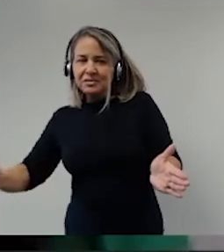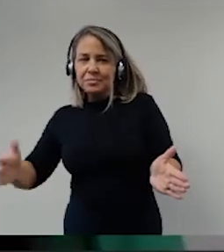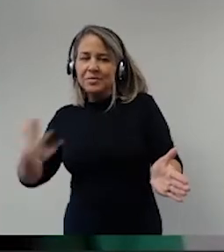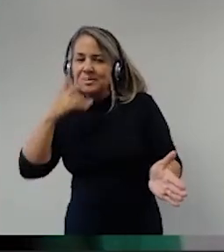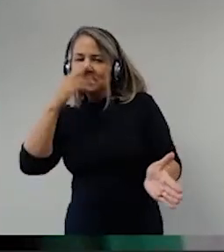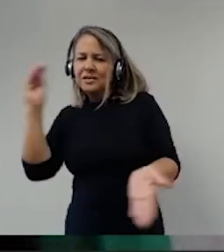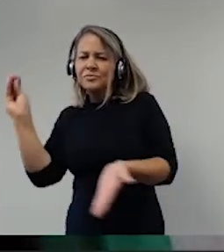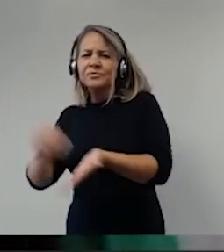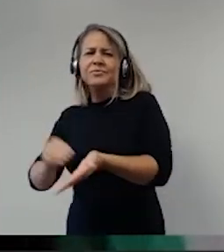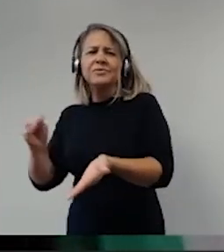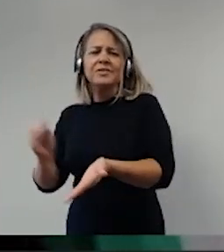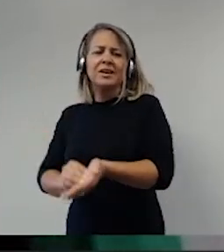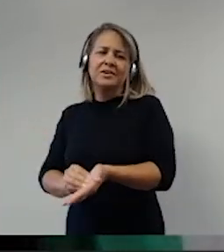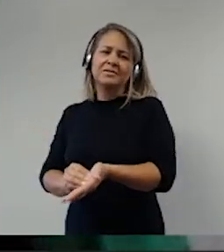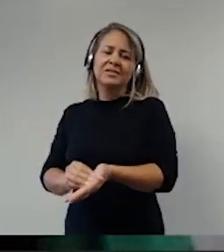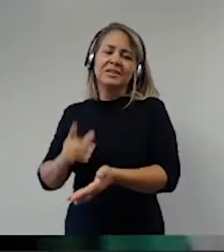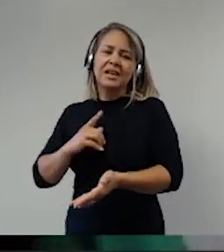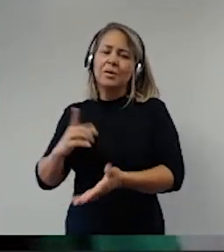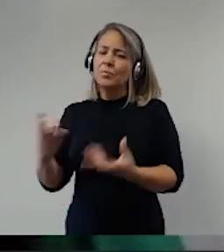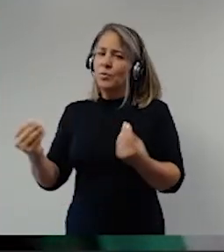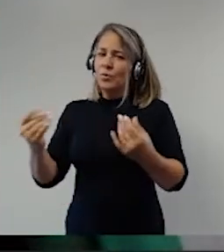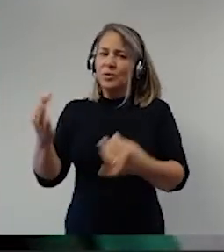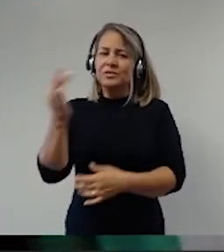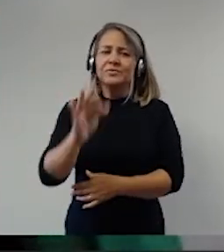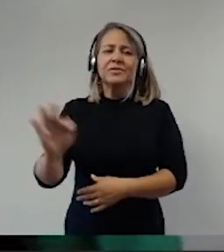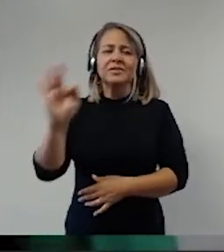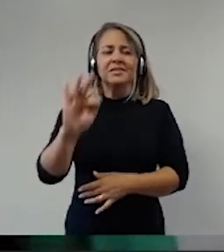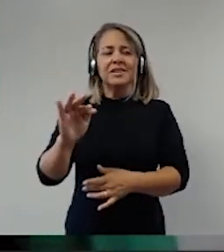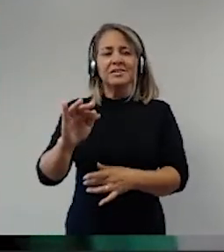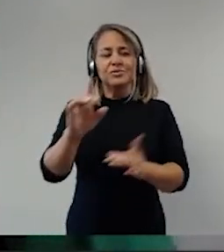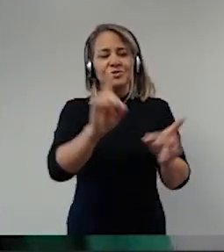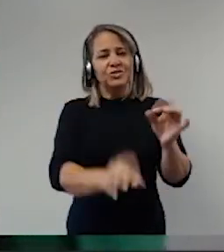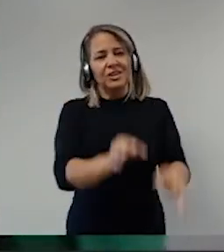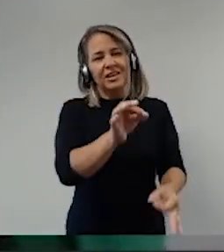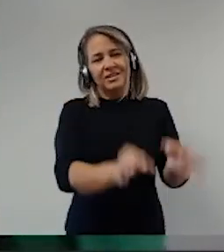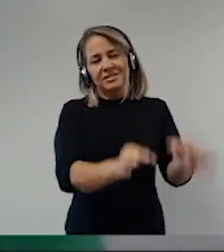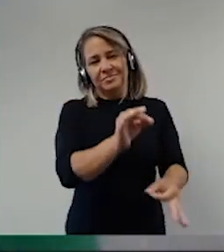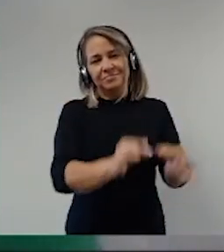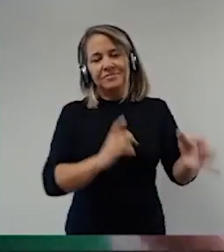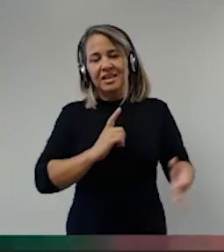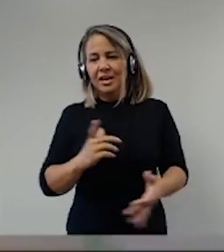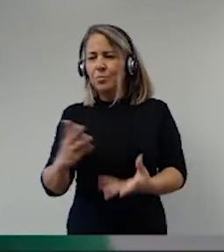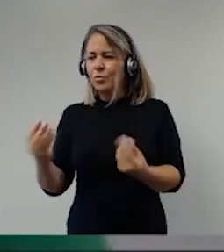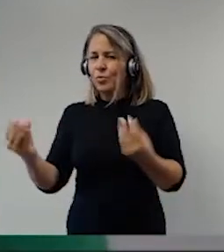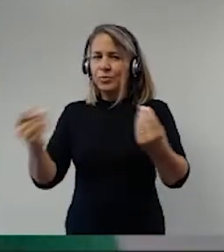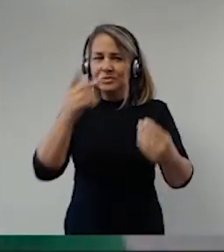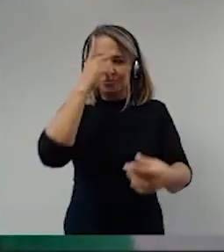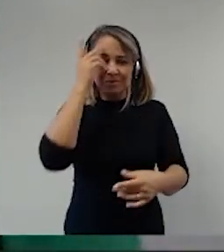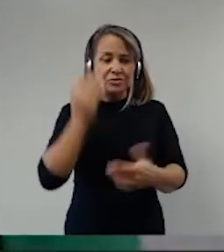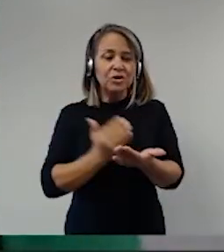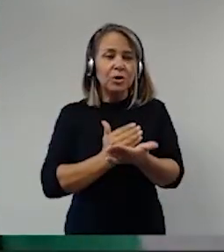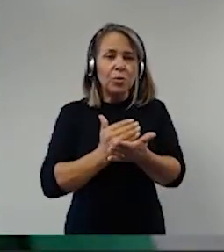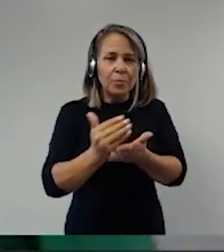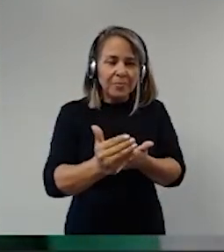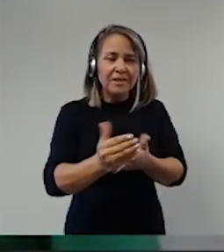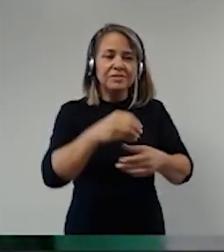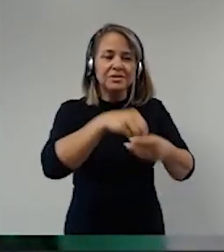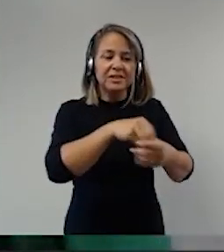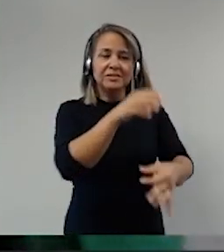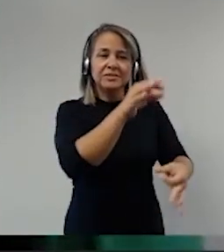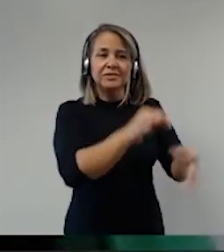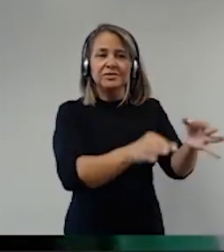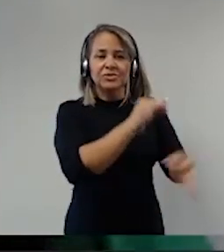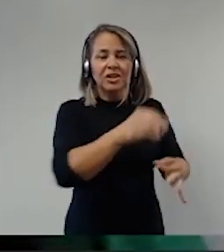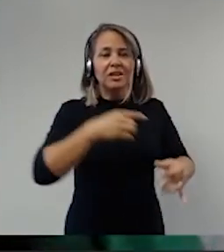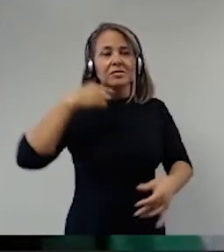educacional. A gente tem muita faculdade de direito no mercado e a gente pega vários colegas que ingressam na advocacia e eles